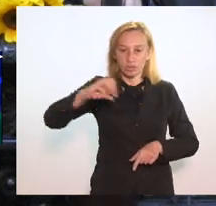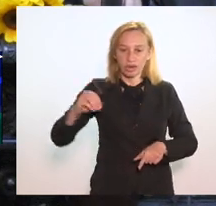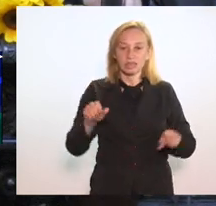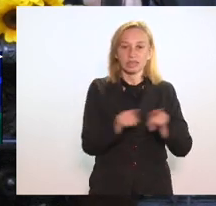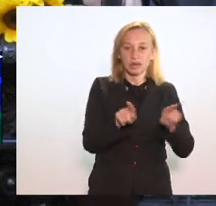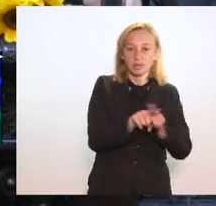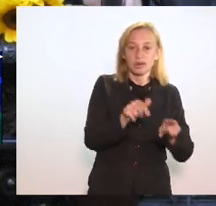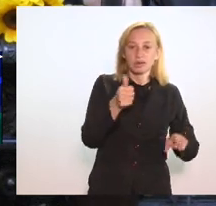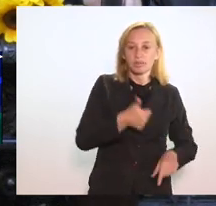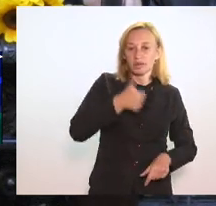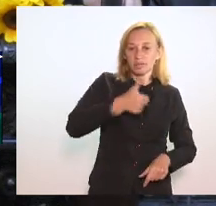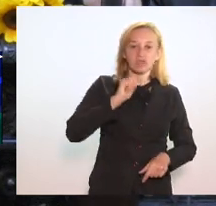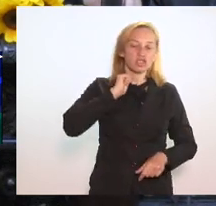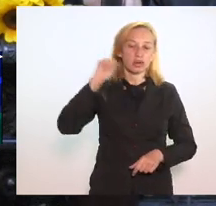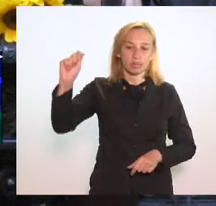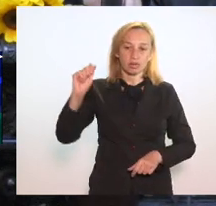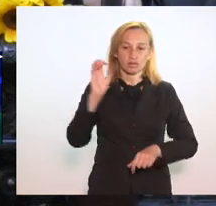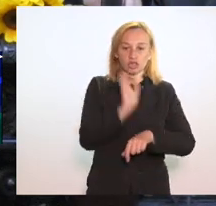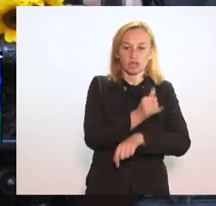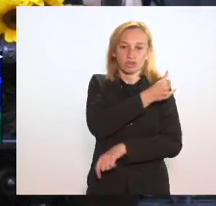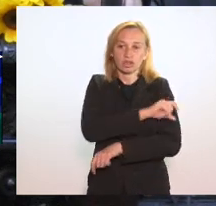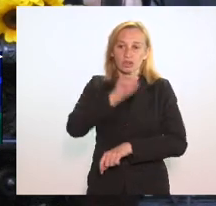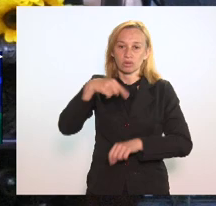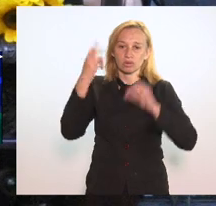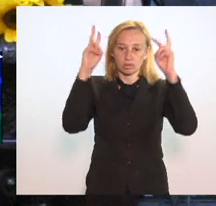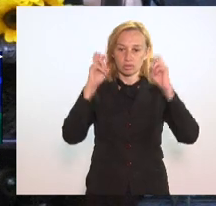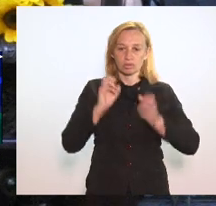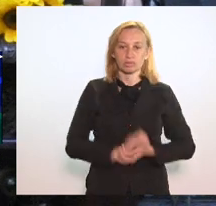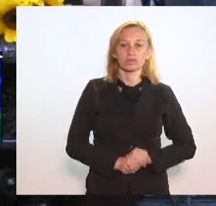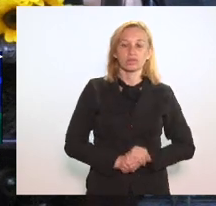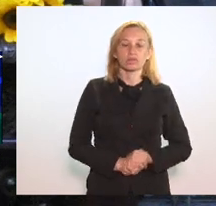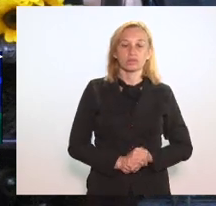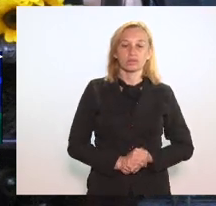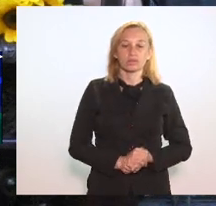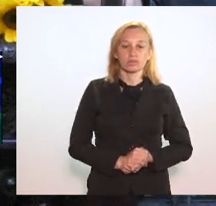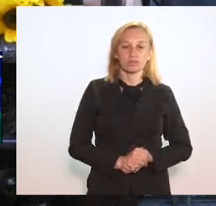primeiro de abril de 2011 no ônibus estado Rio de Janeiro dá outras providências